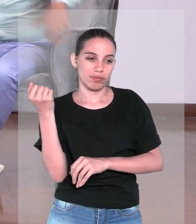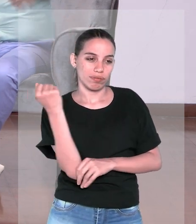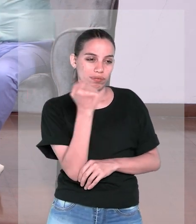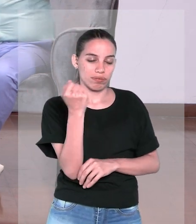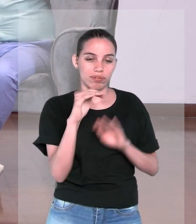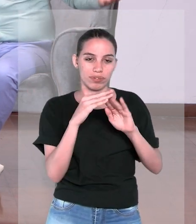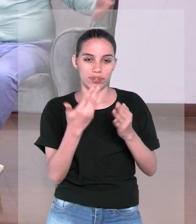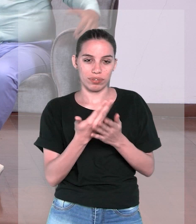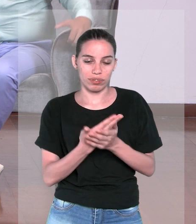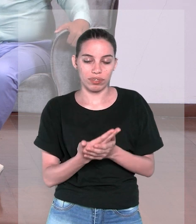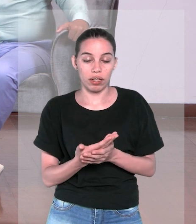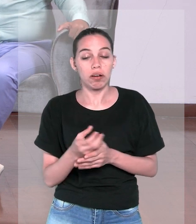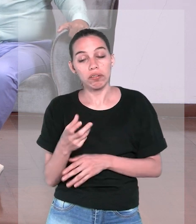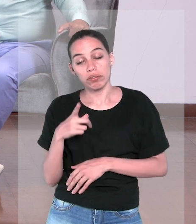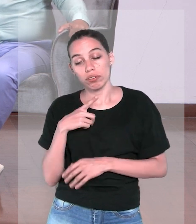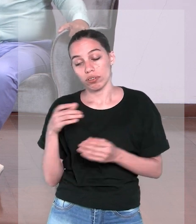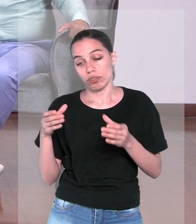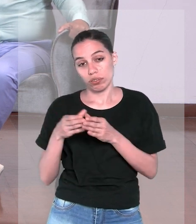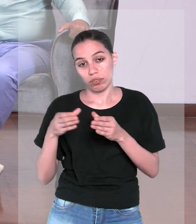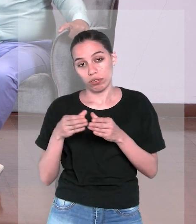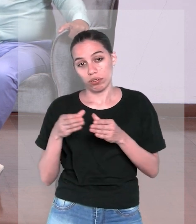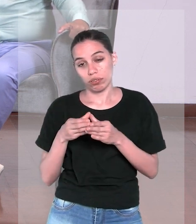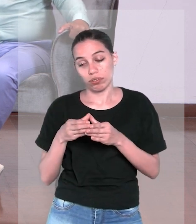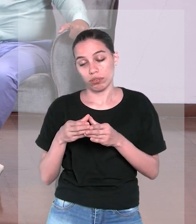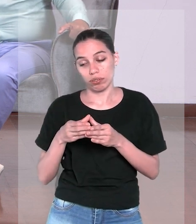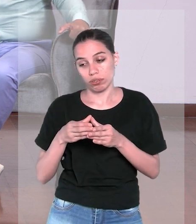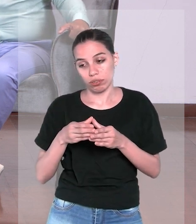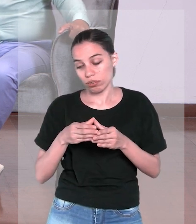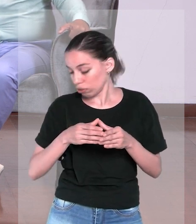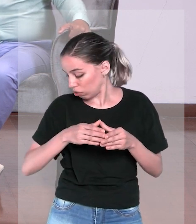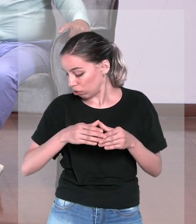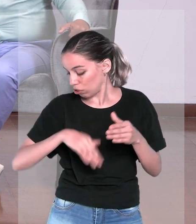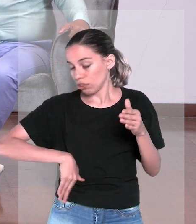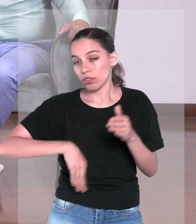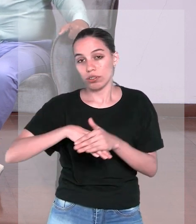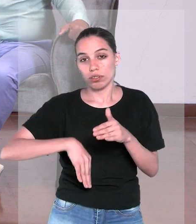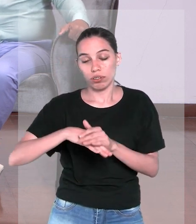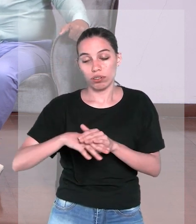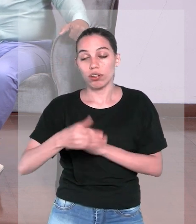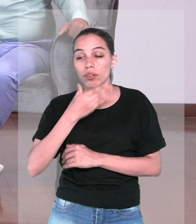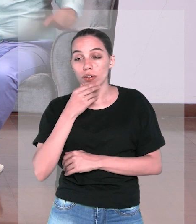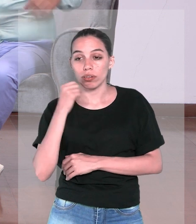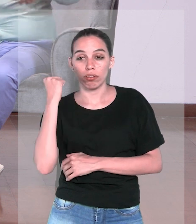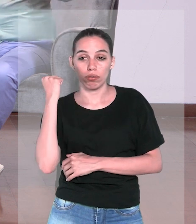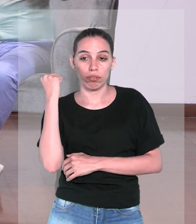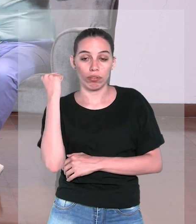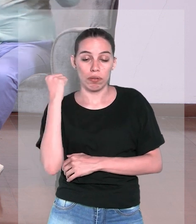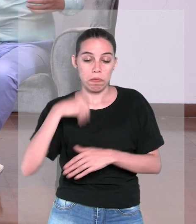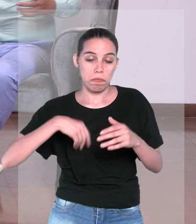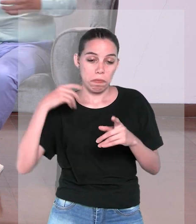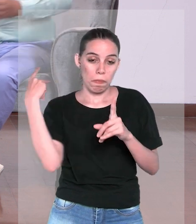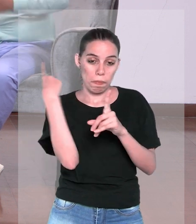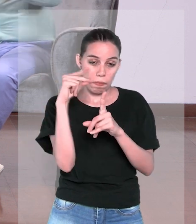agora são revelados como pessoas que violaram mulheres. Entendeu isso? Então, assim, a gente tem um